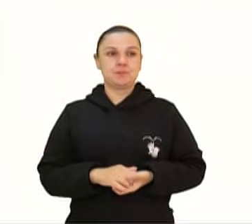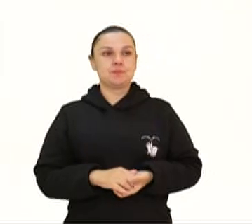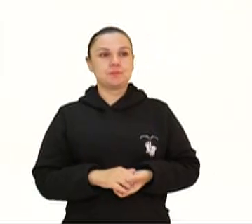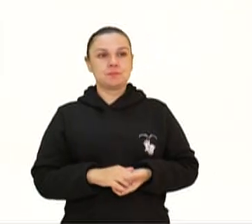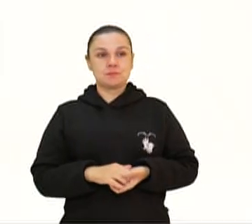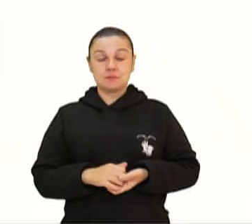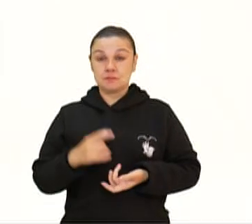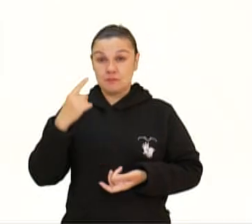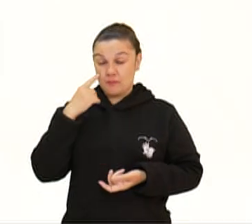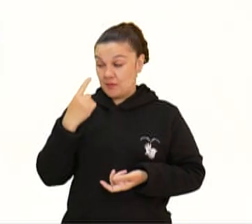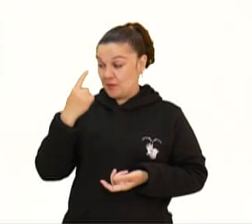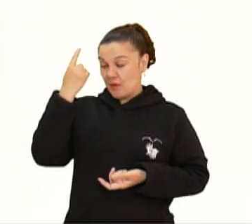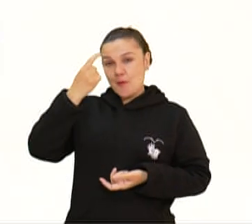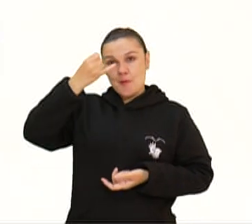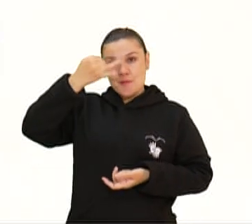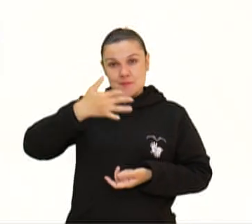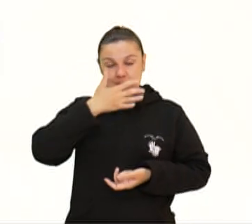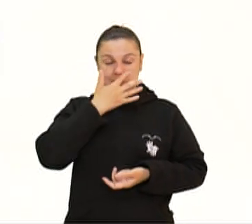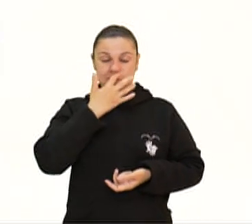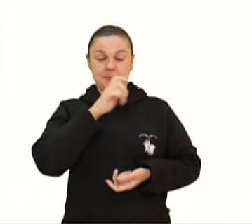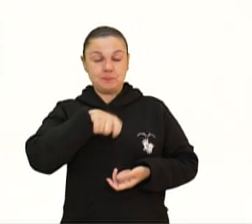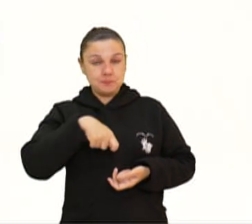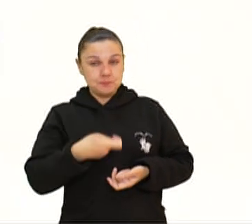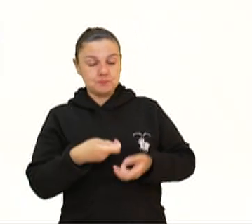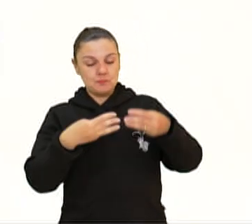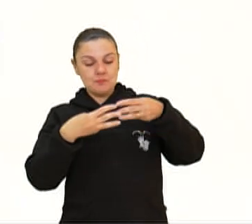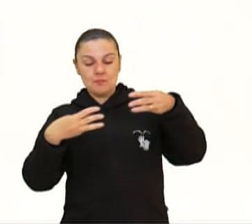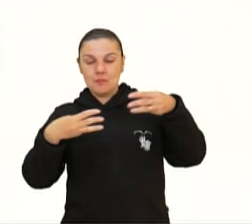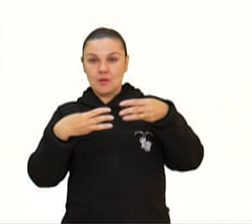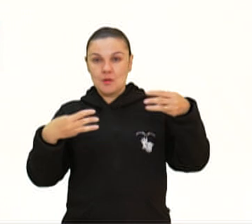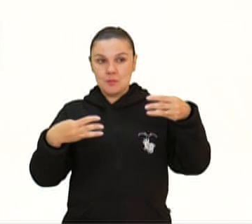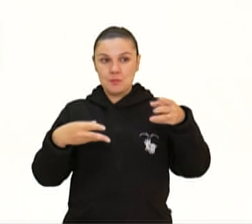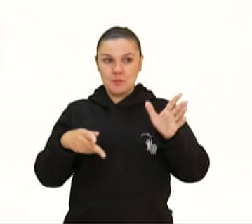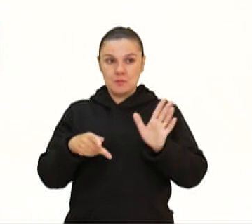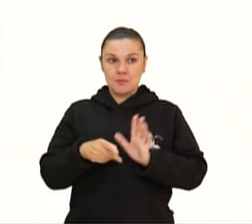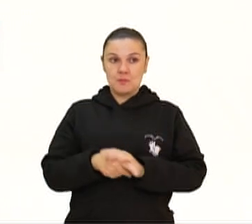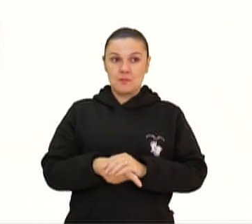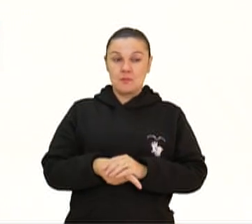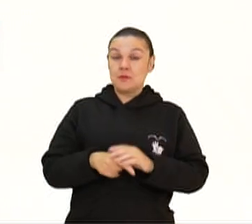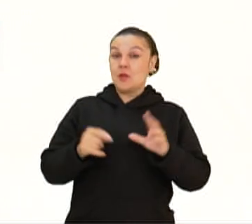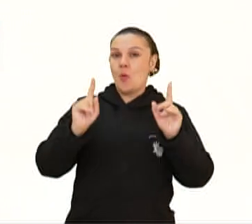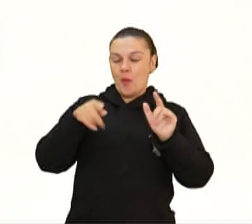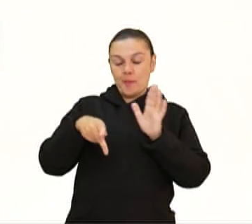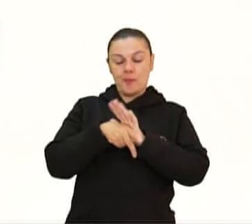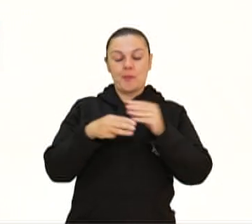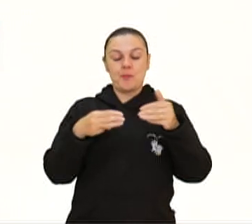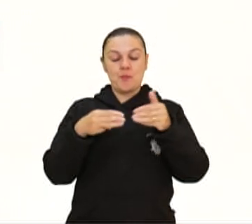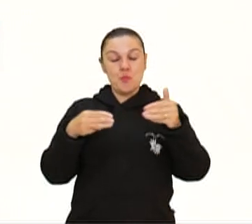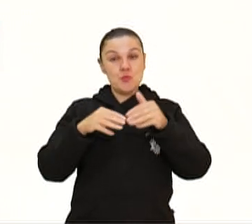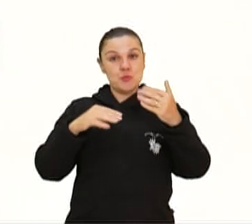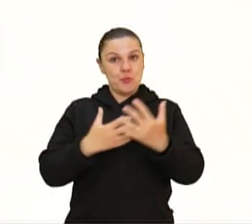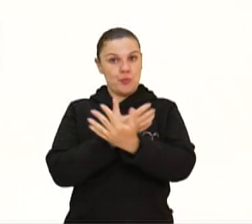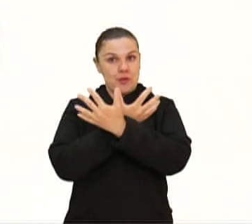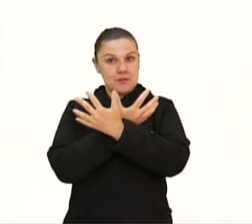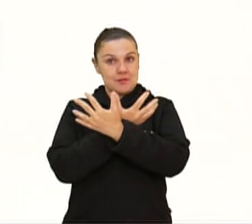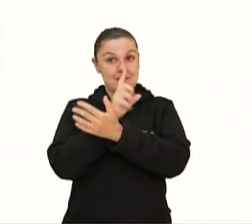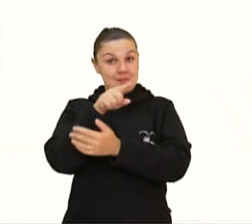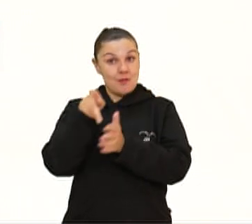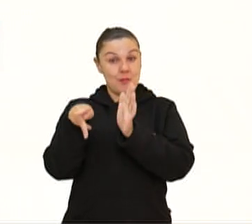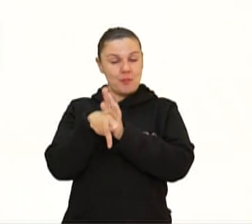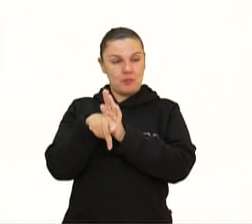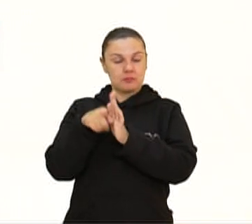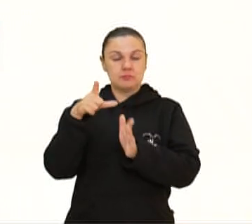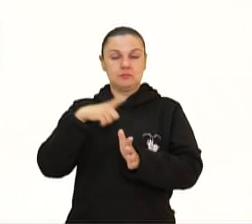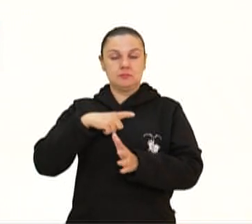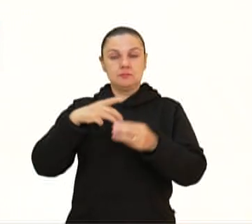Tá? Então, eu estou falando no sistema muscular de músculos esqueléticos. Tá? Então, o sistema muscular ele tem